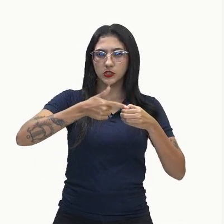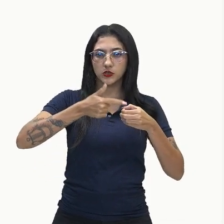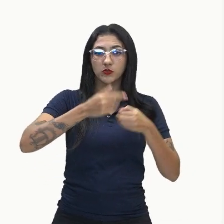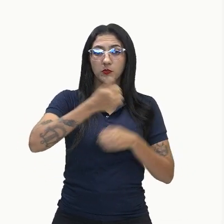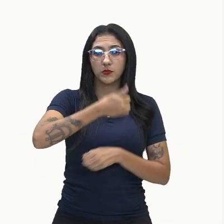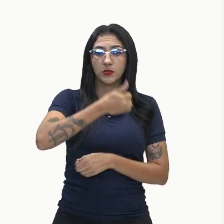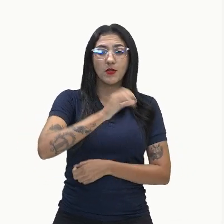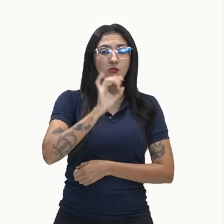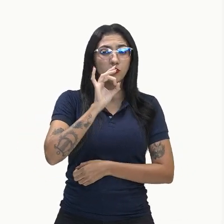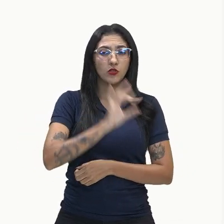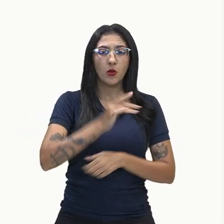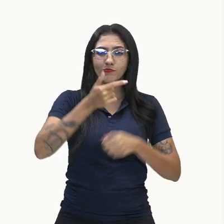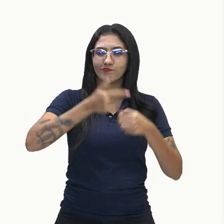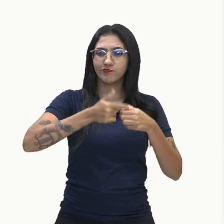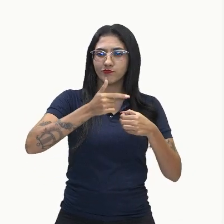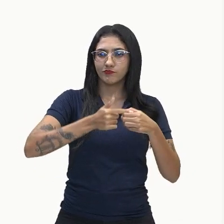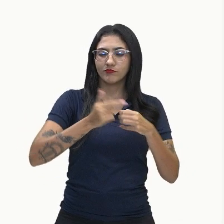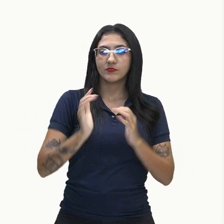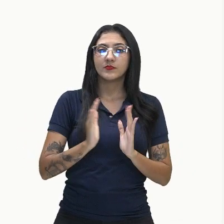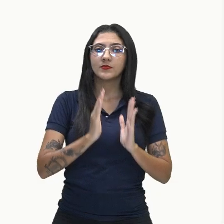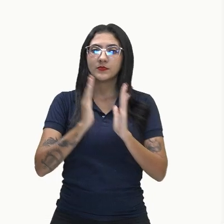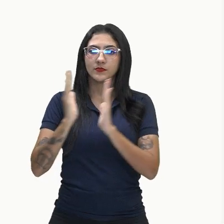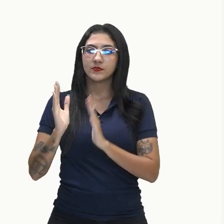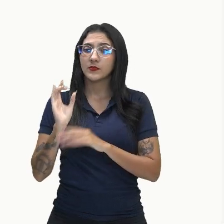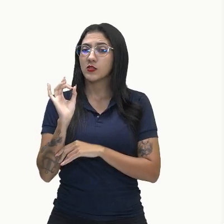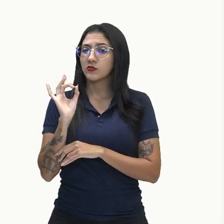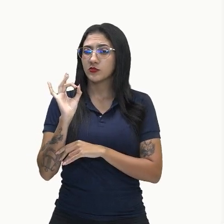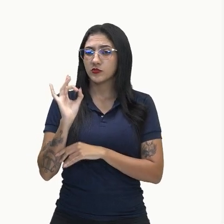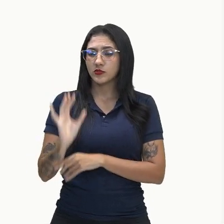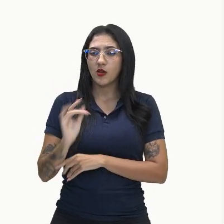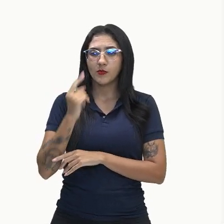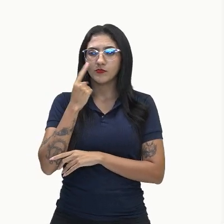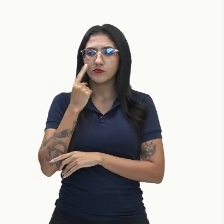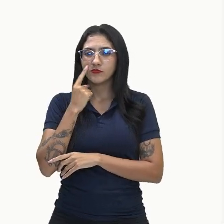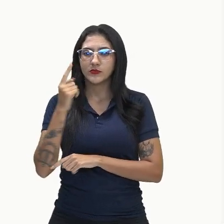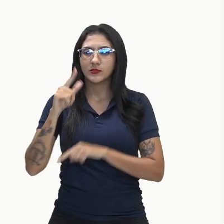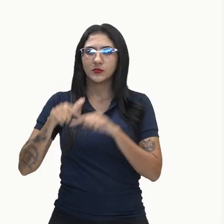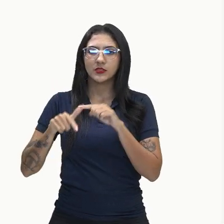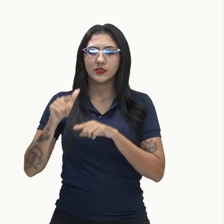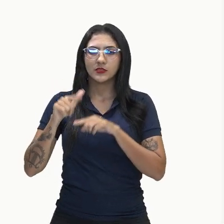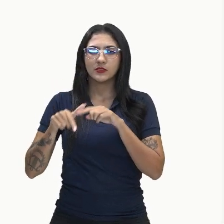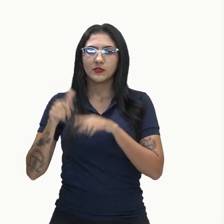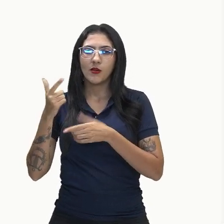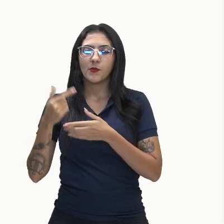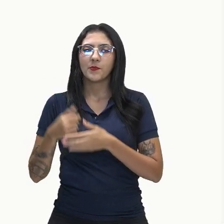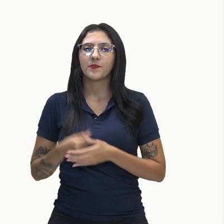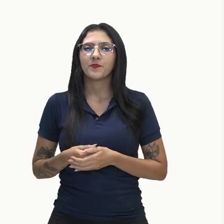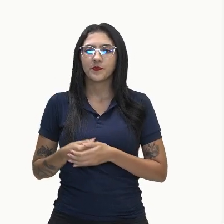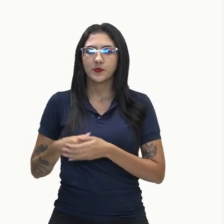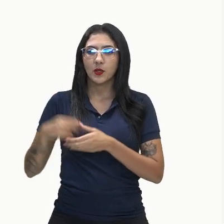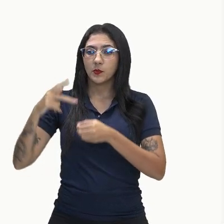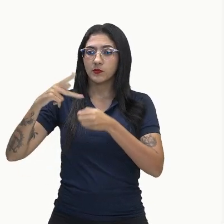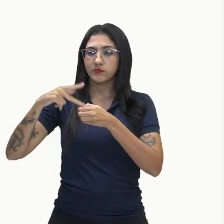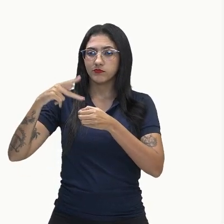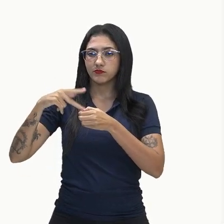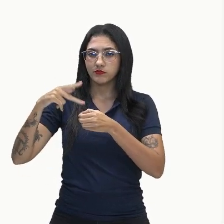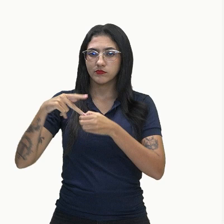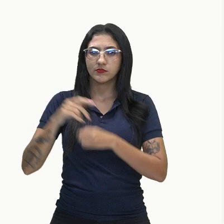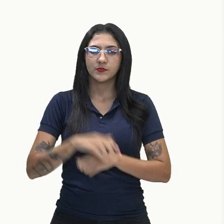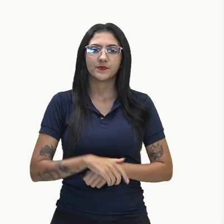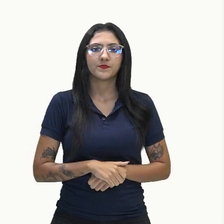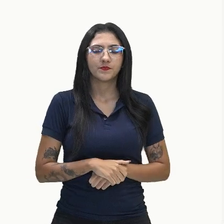de gasolina, enquanto que o diesel, como o próprio nome diz, usava como combustível o diesel. Quanto